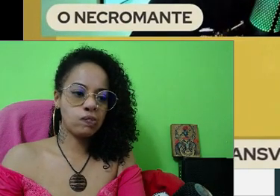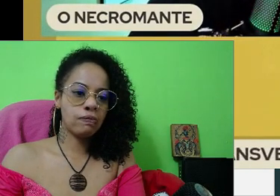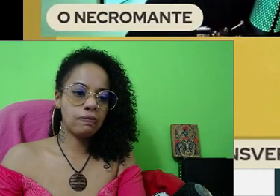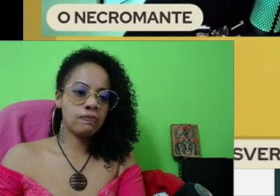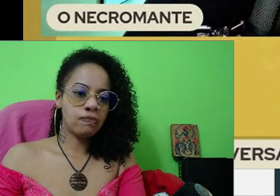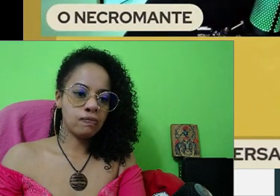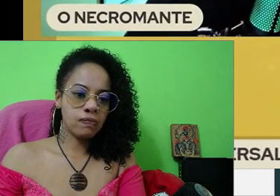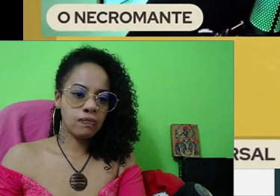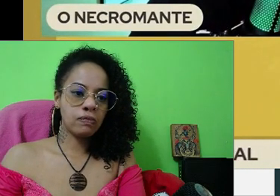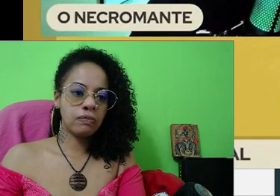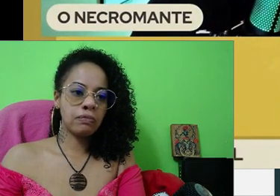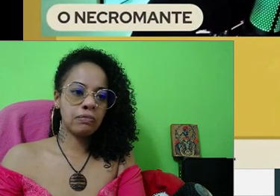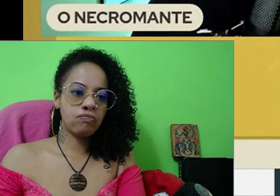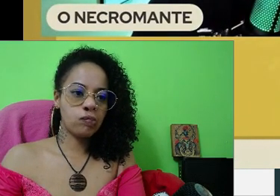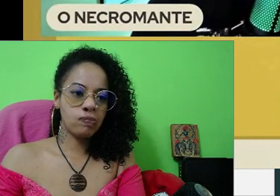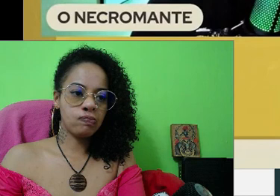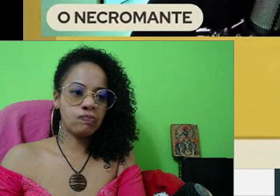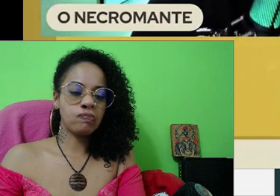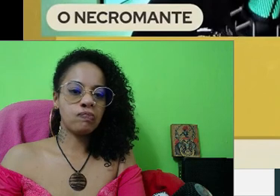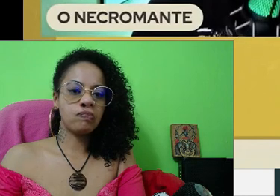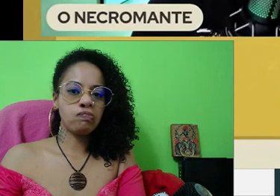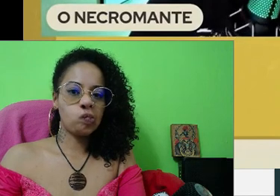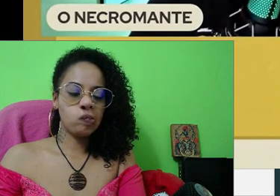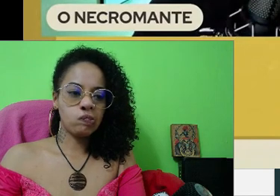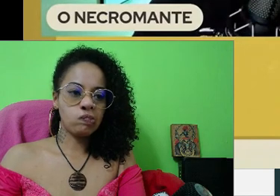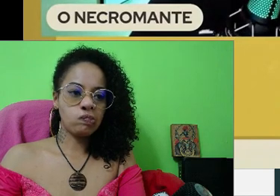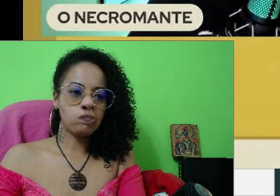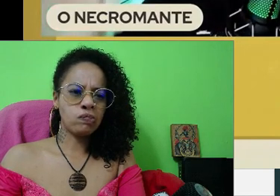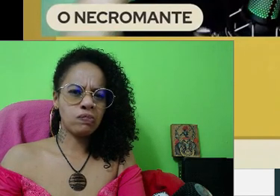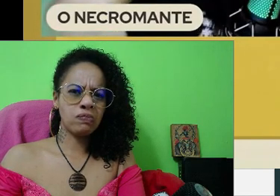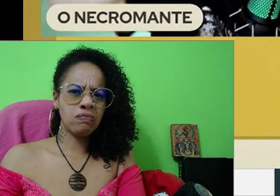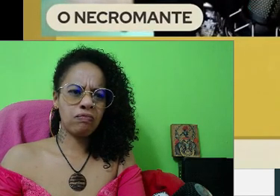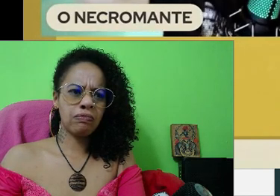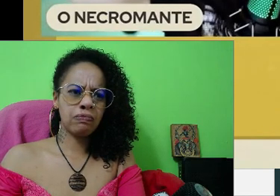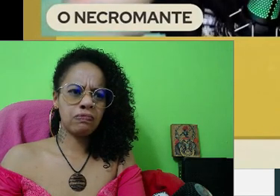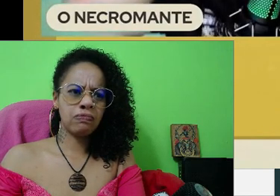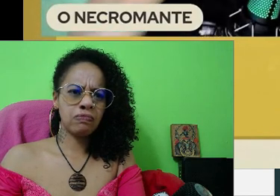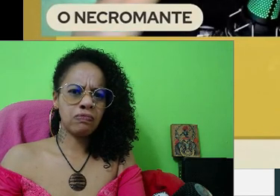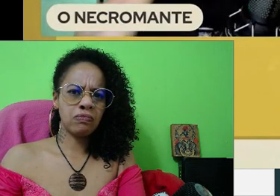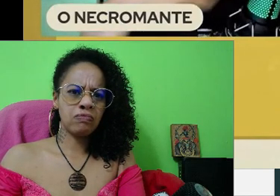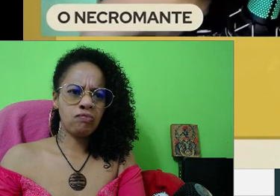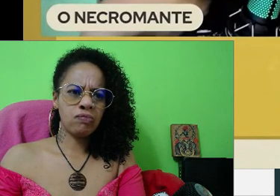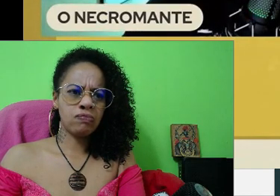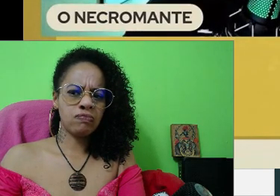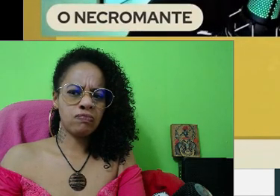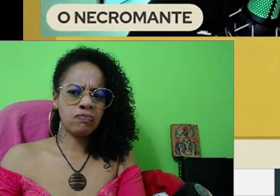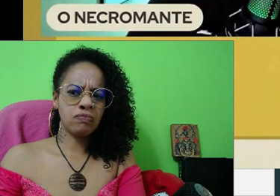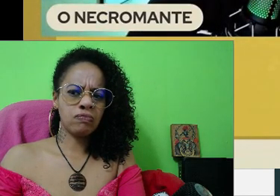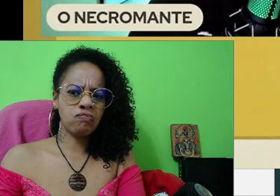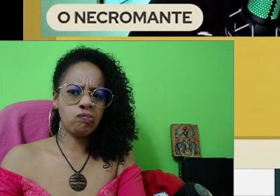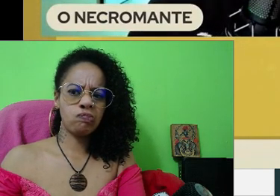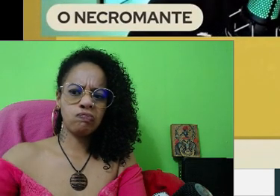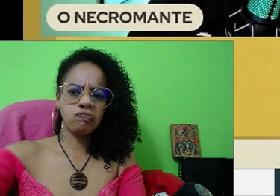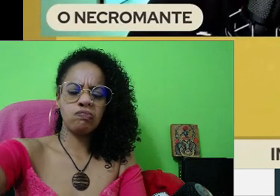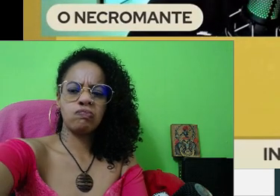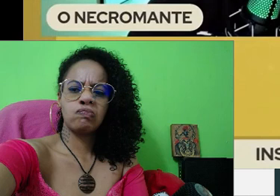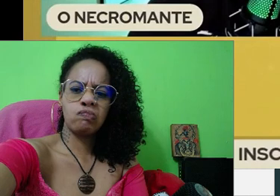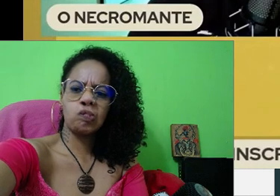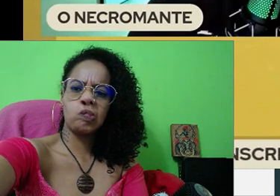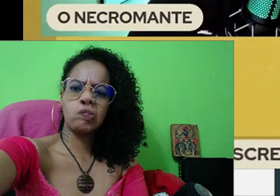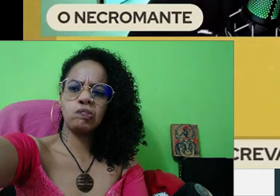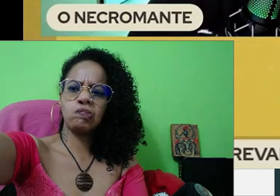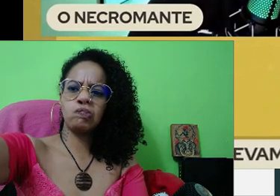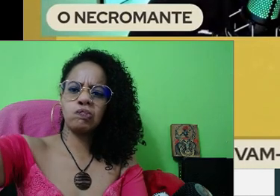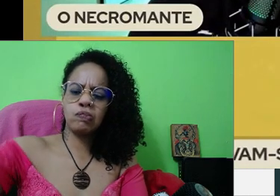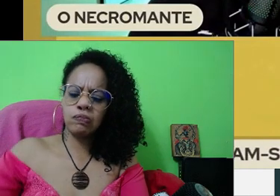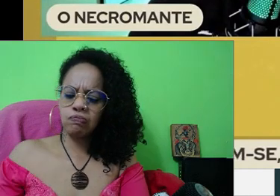para colocar ela que não tem que virão me responder foram colocando porque talvez a minha fala fosse contra a campanha do